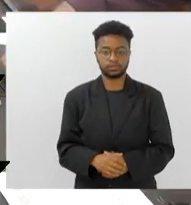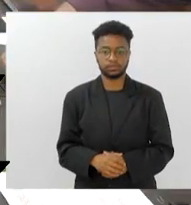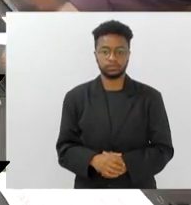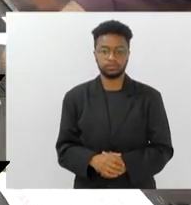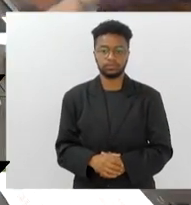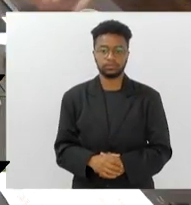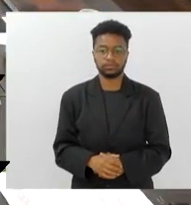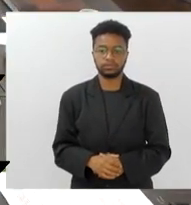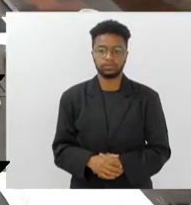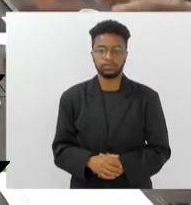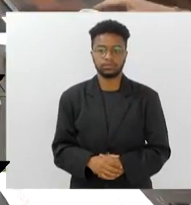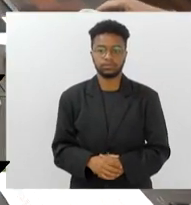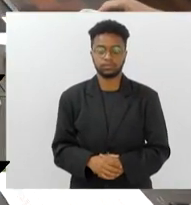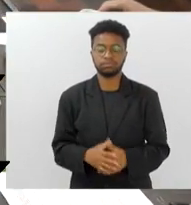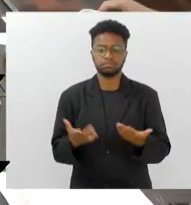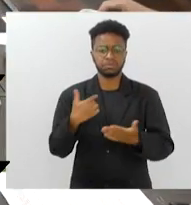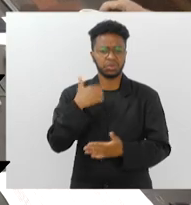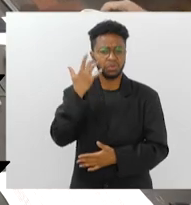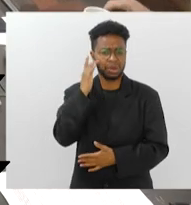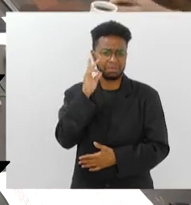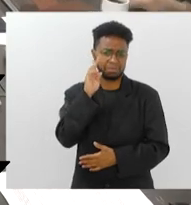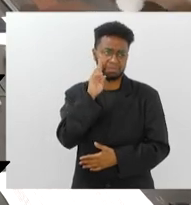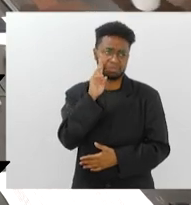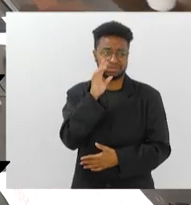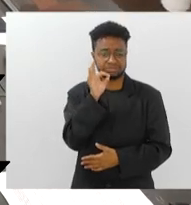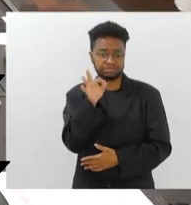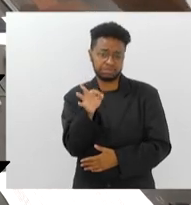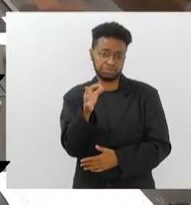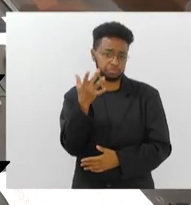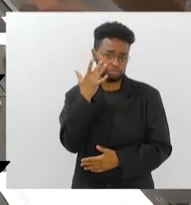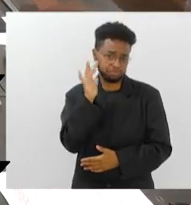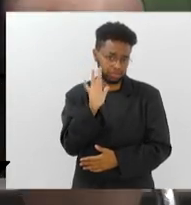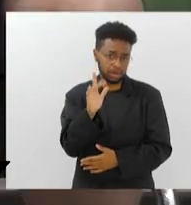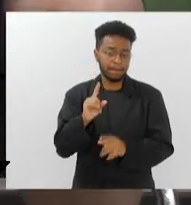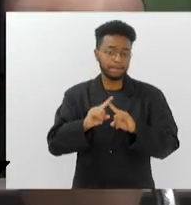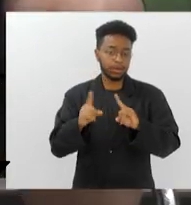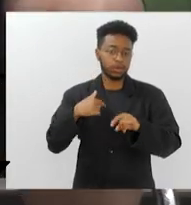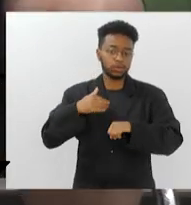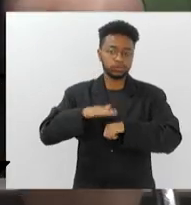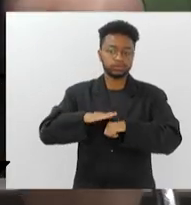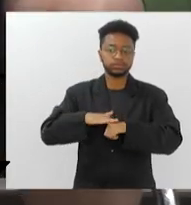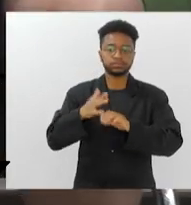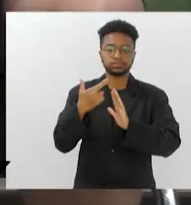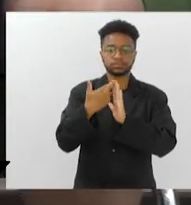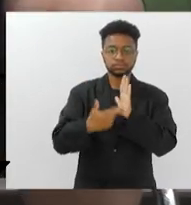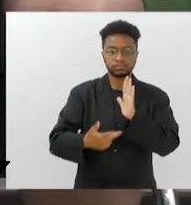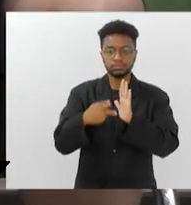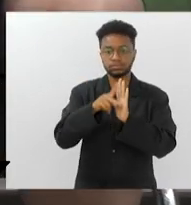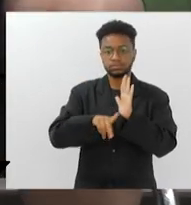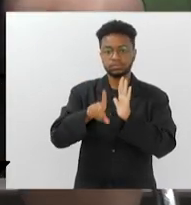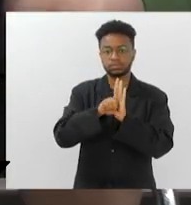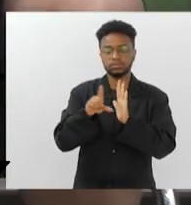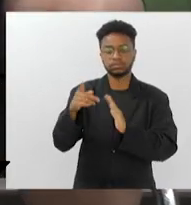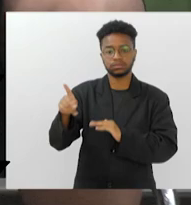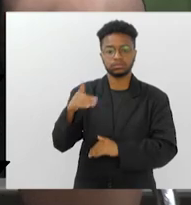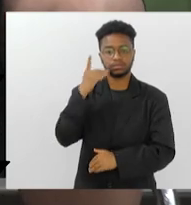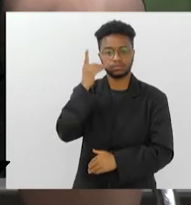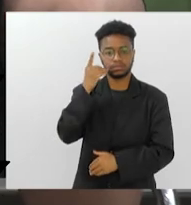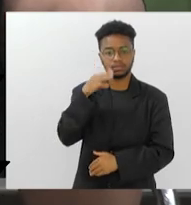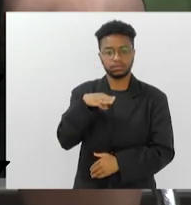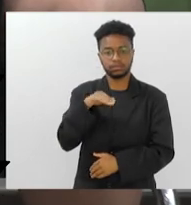Paul salvo erro de memória eu fui relator do projeto de lei do deputado Milton